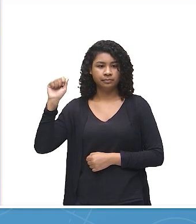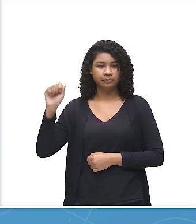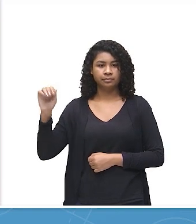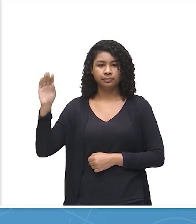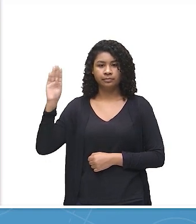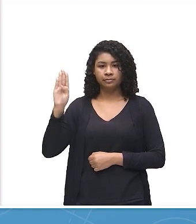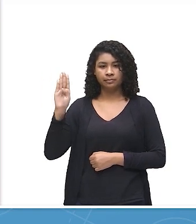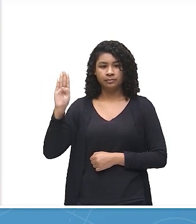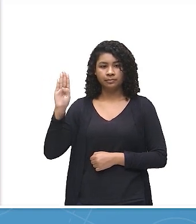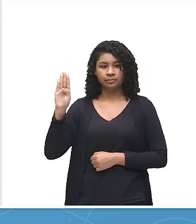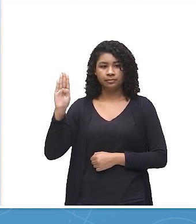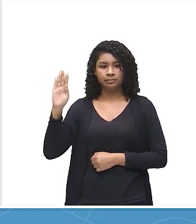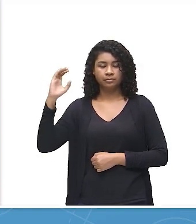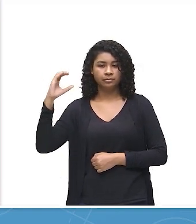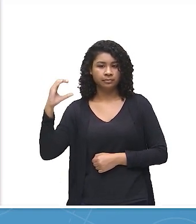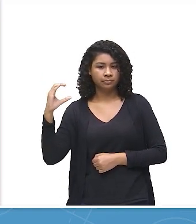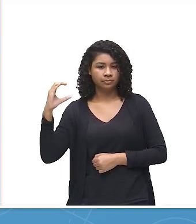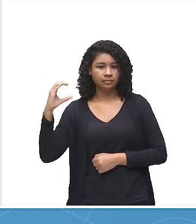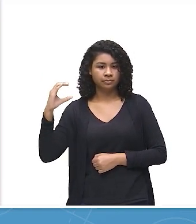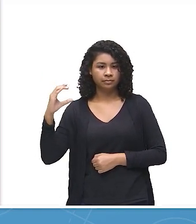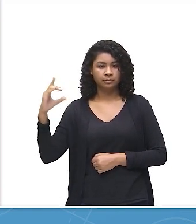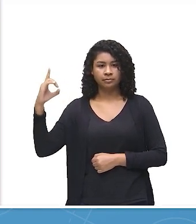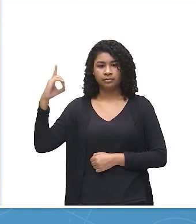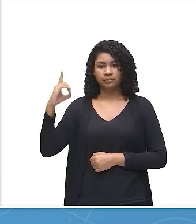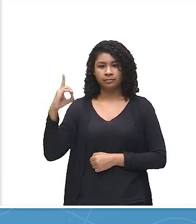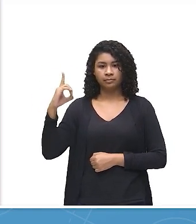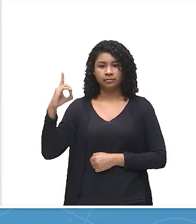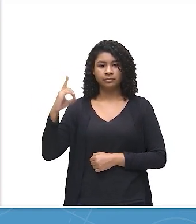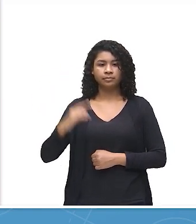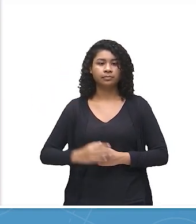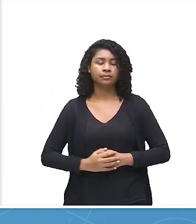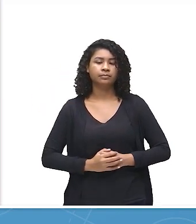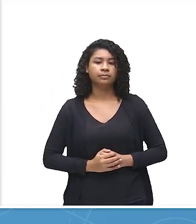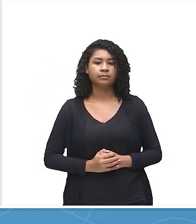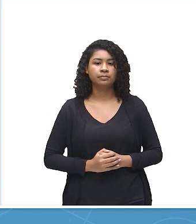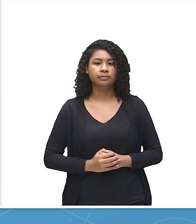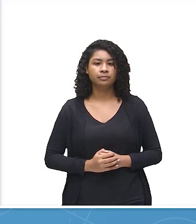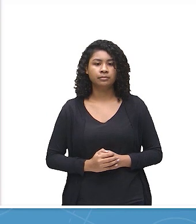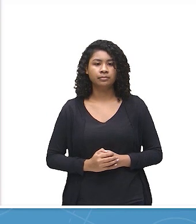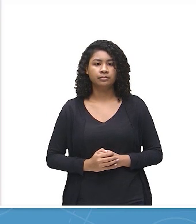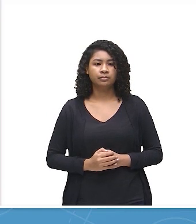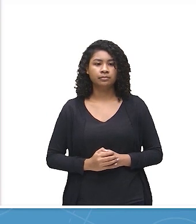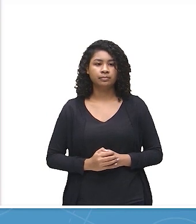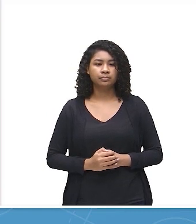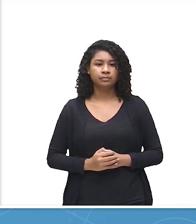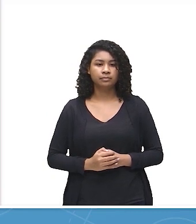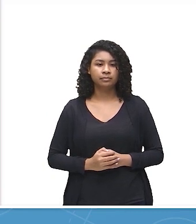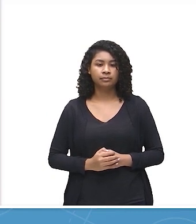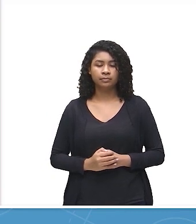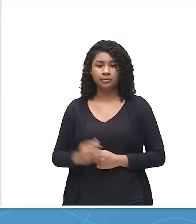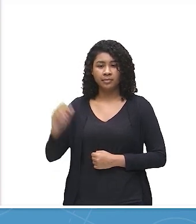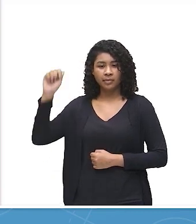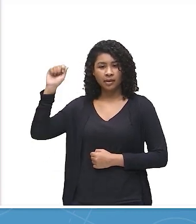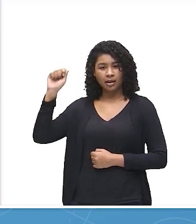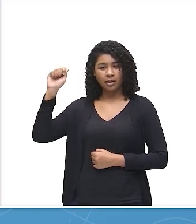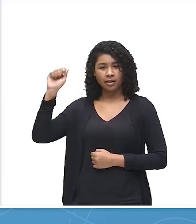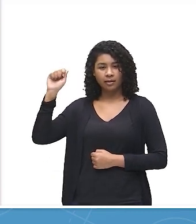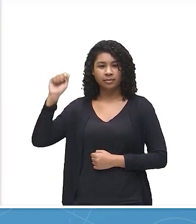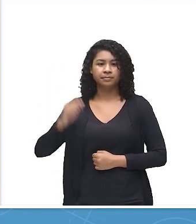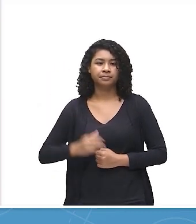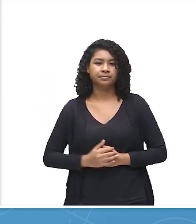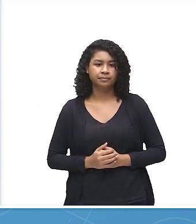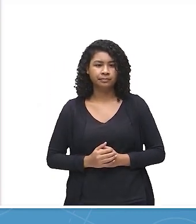verbo escovar os dentes. Então, eu escovo meus dentes quando eu acordo. Aqui eu tenho um